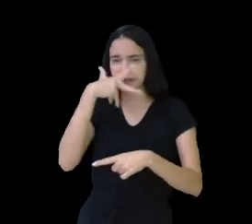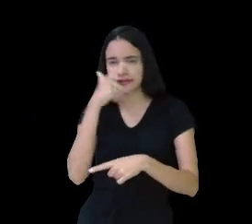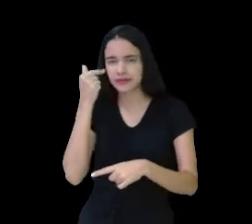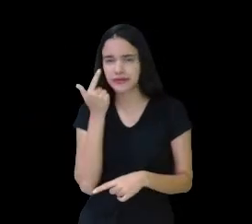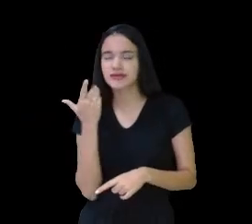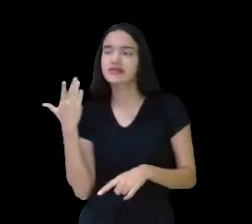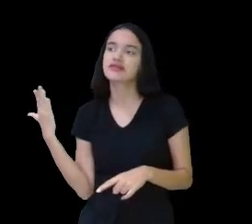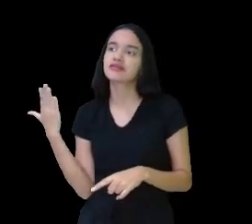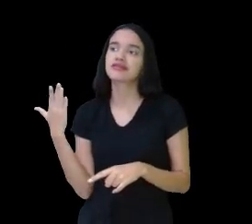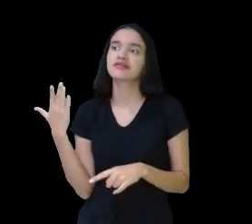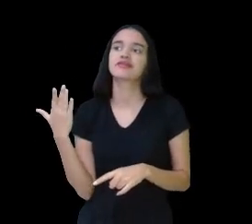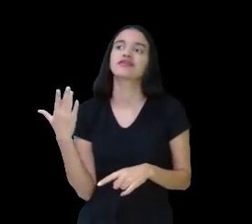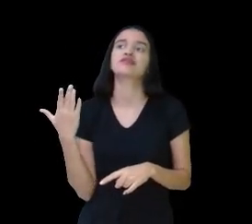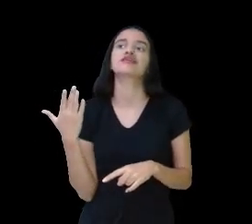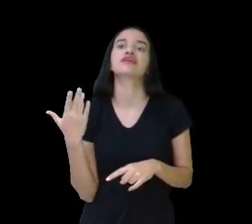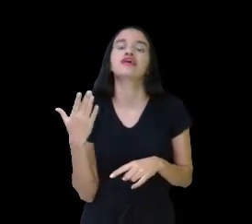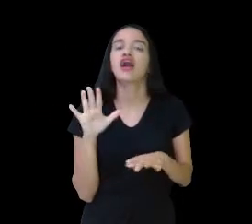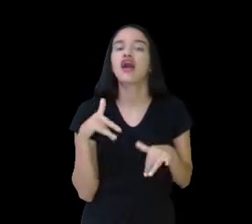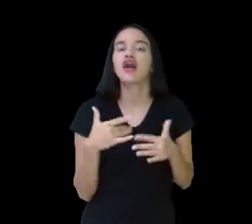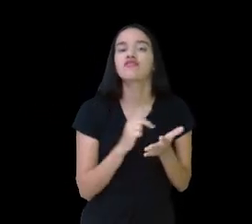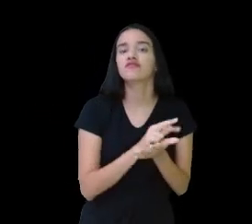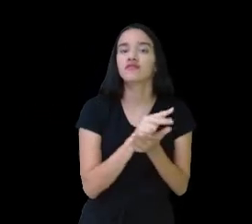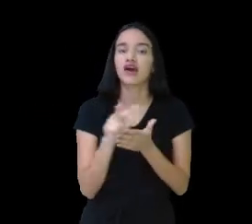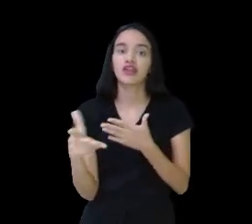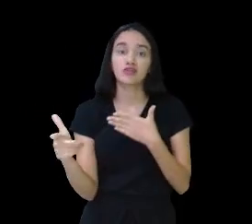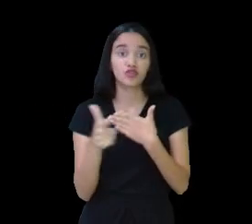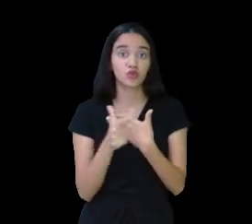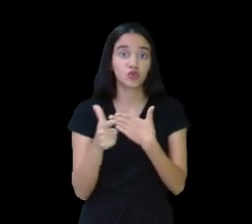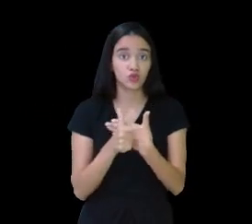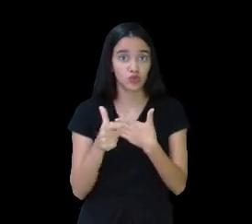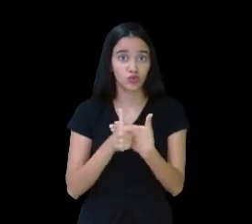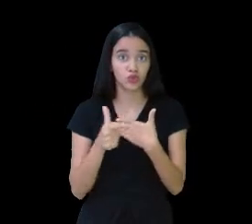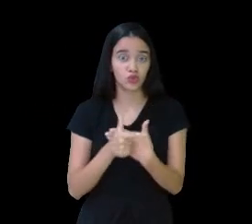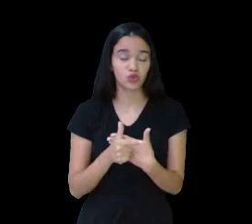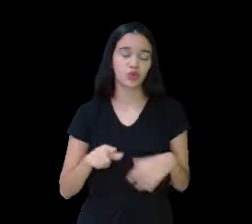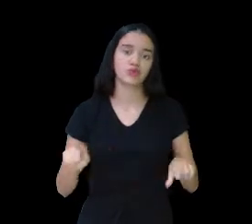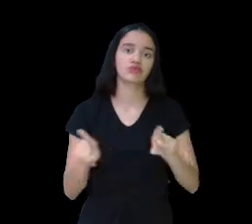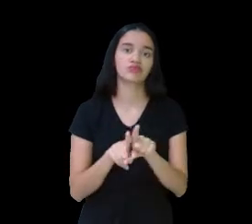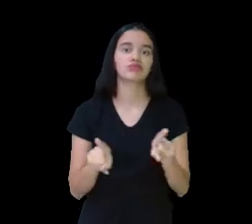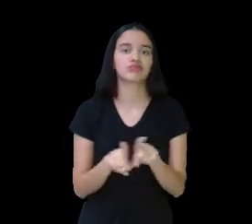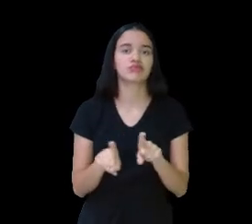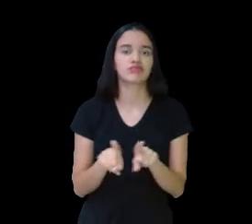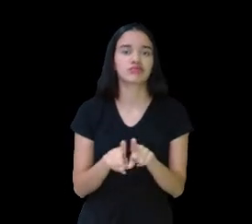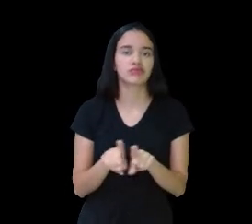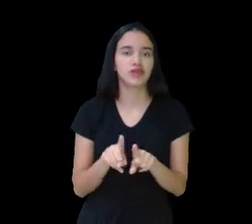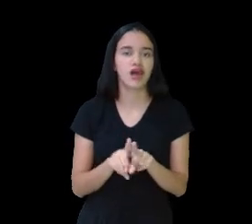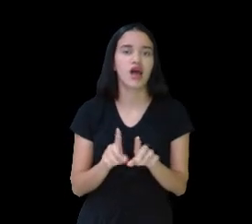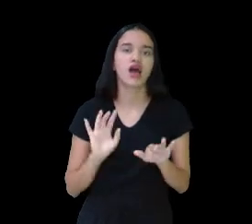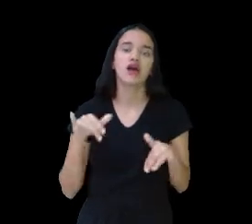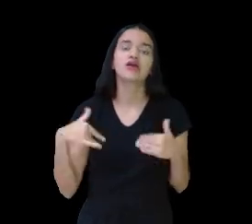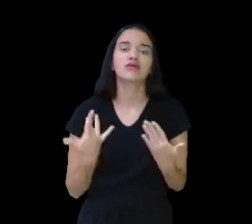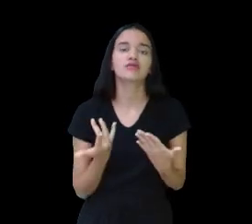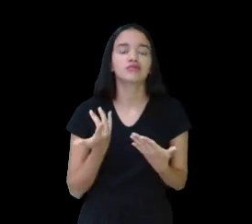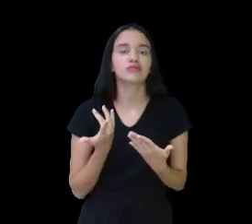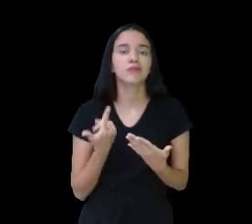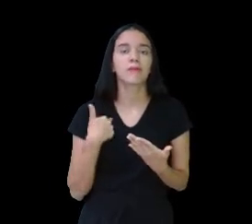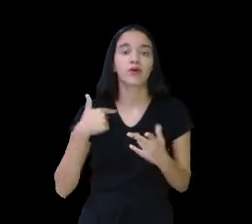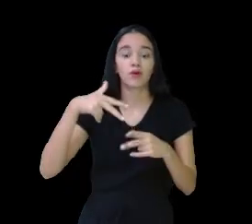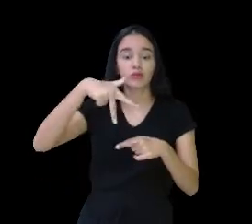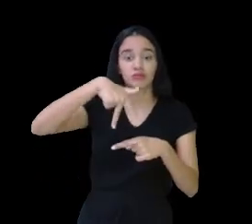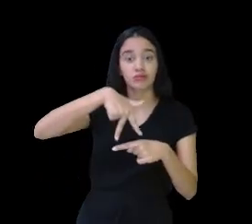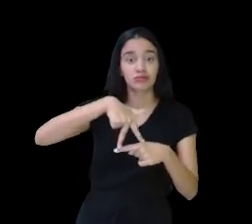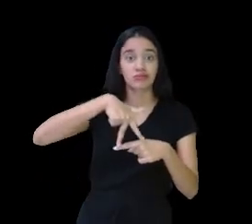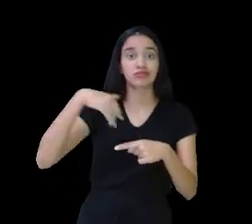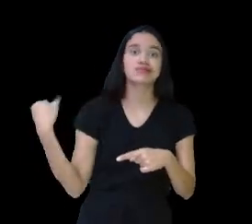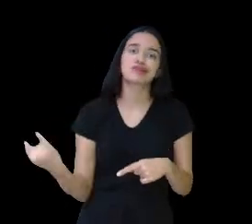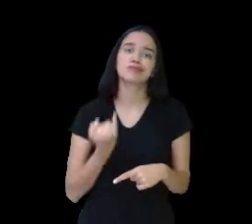inclusive, várias funções. A gente não se dá muito conta do quanto o triângulo